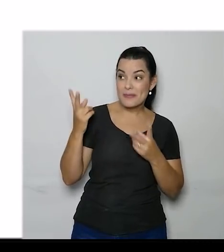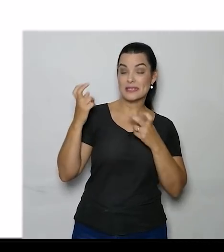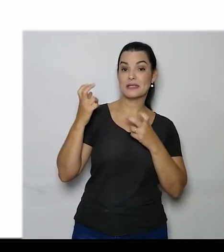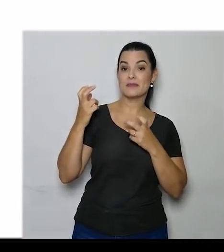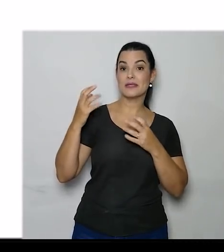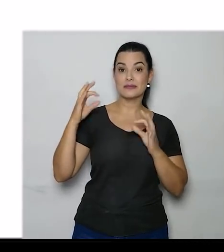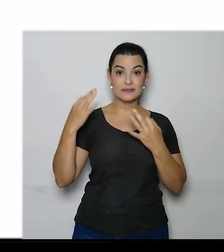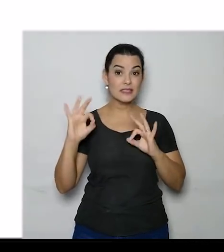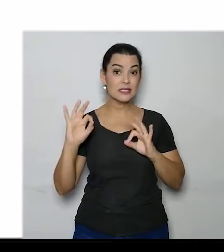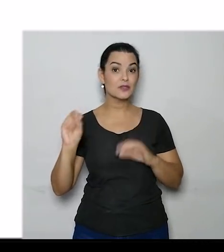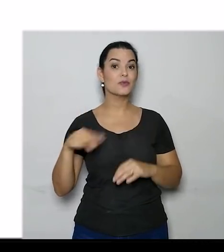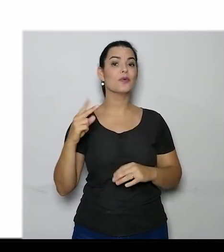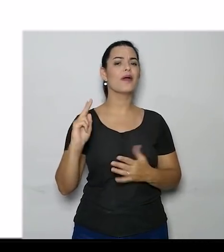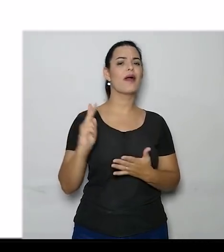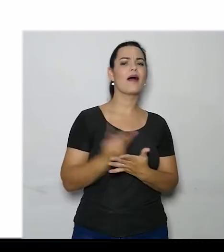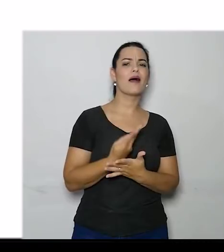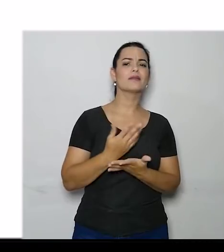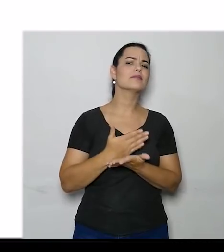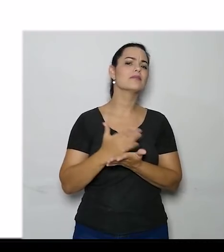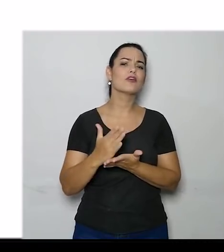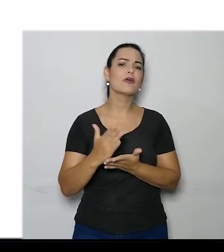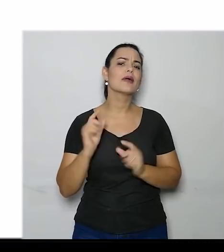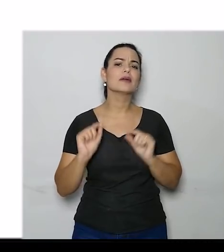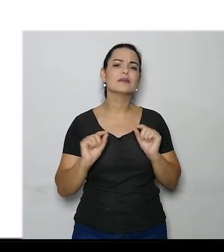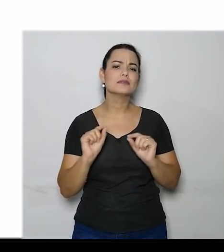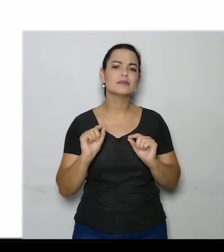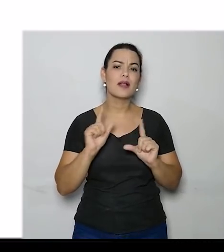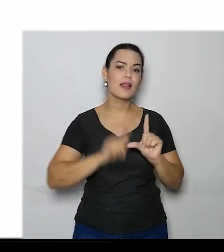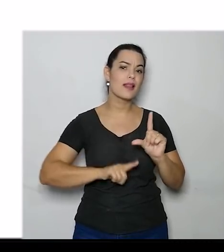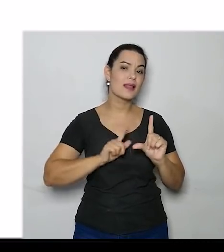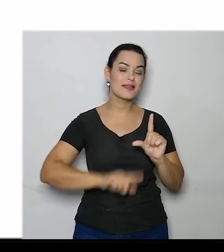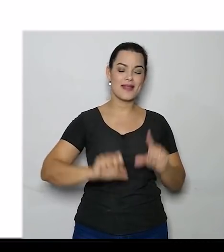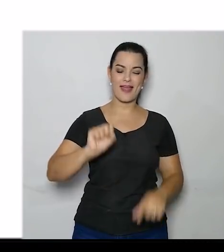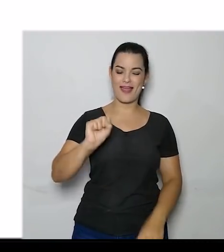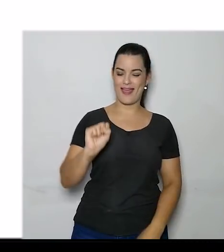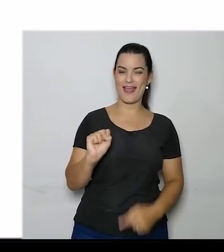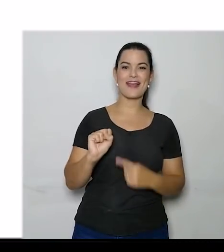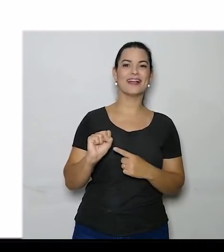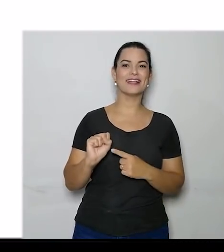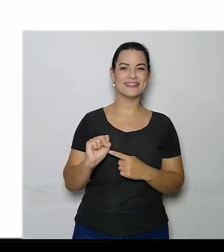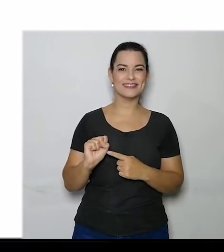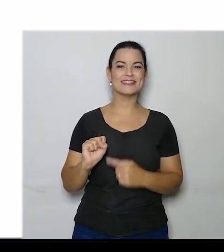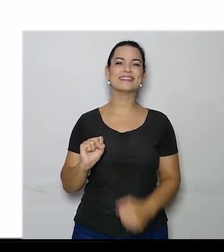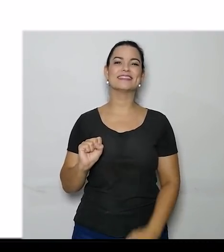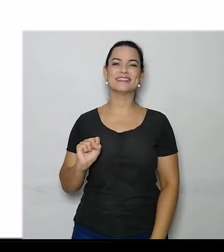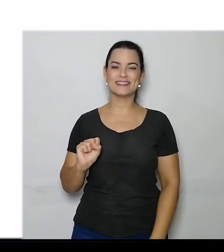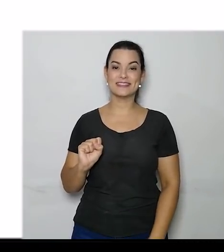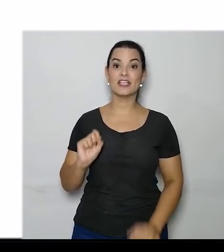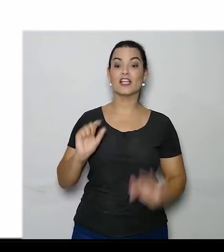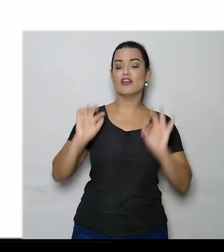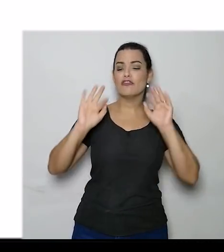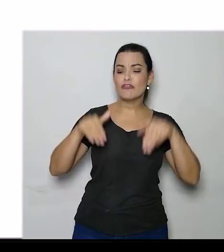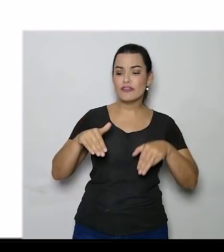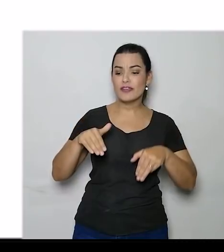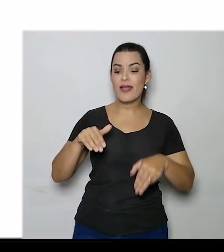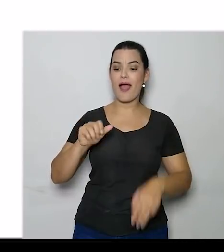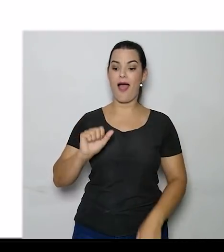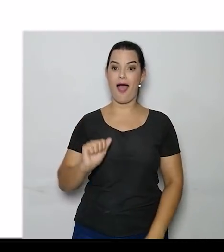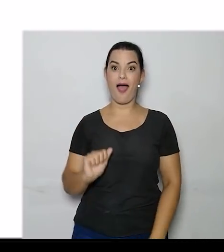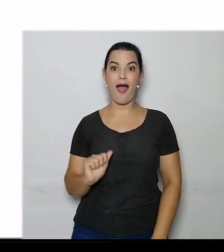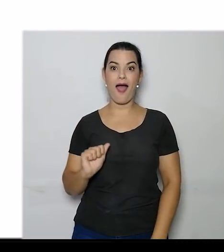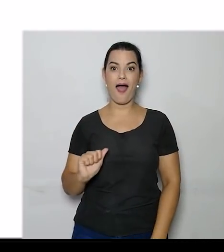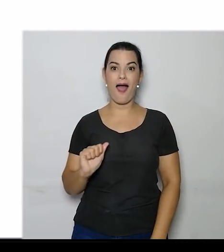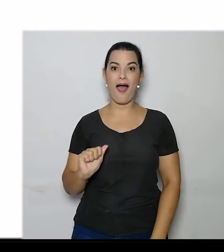surpresa. Surpresa começa com S. Surpresa termina com a letra A. Vamos